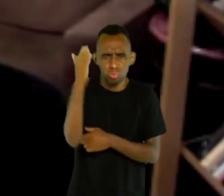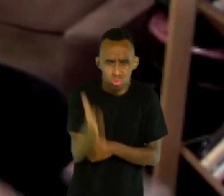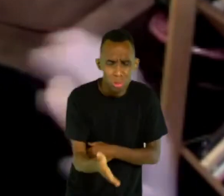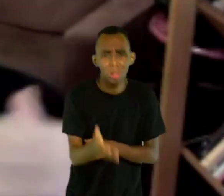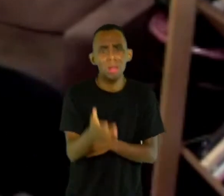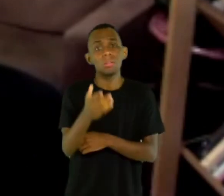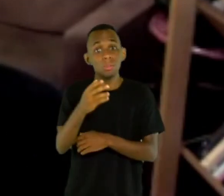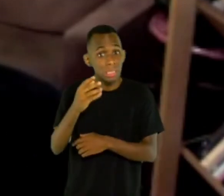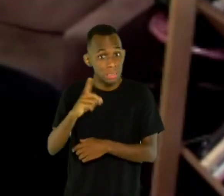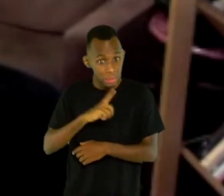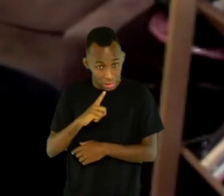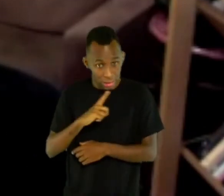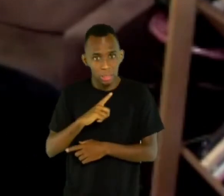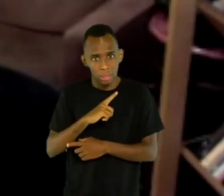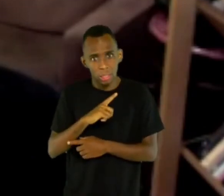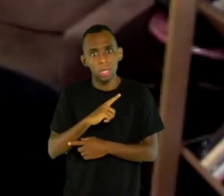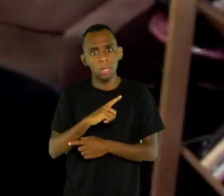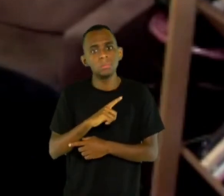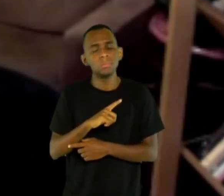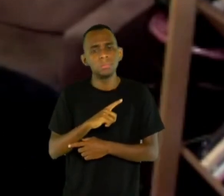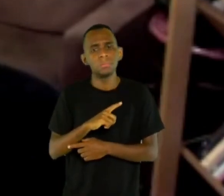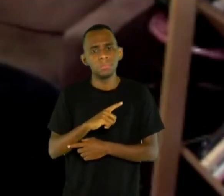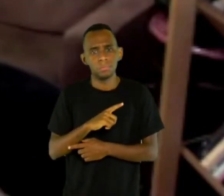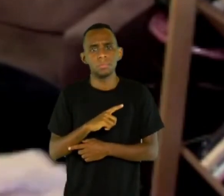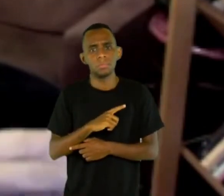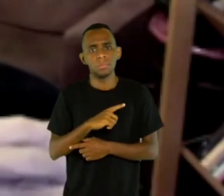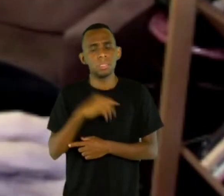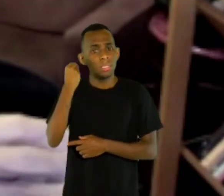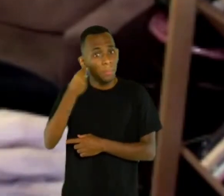aqui, se a gente traz para o cotidiano das pessoas,